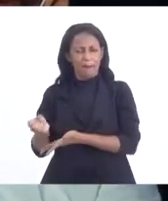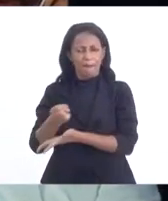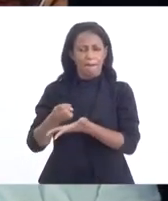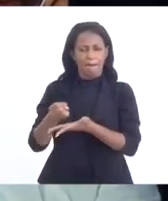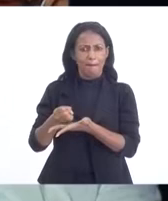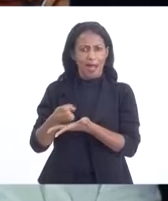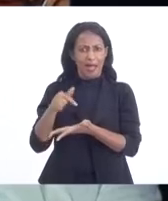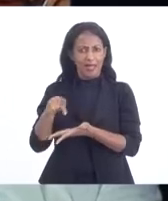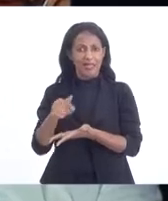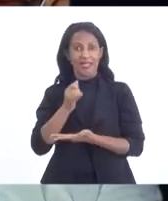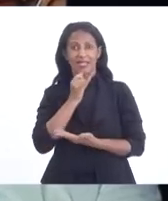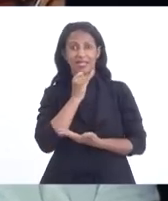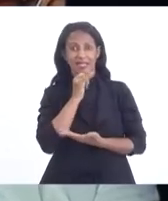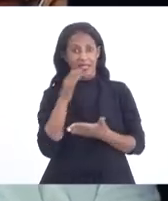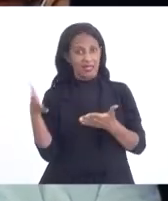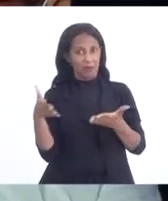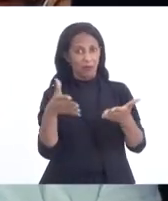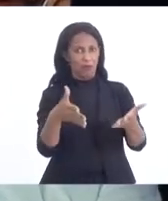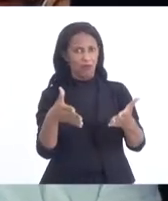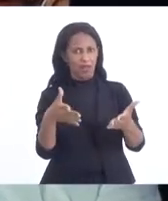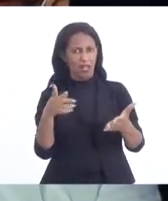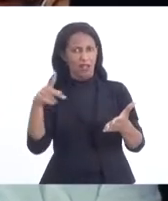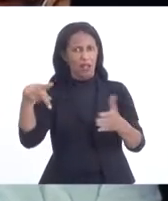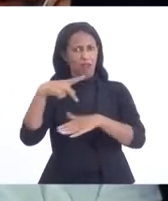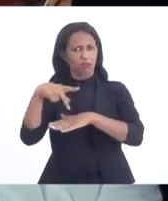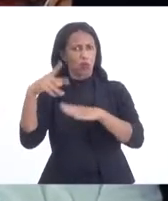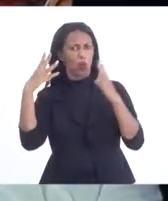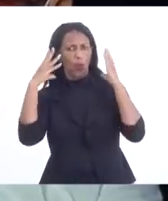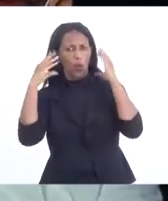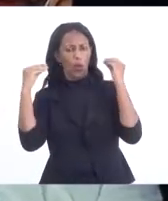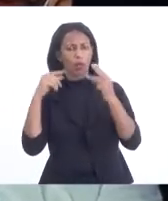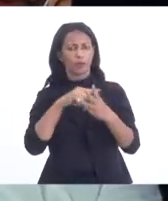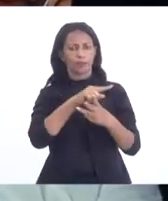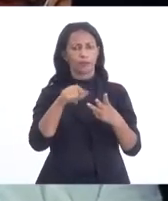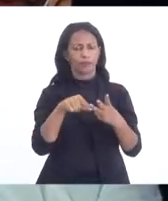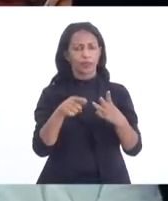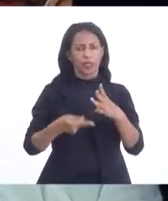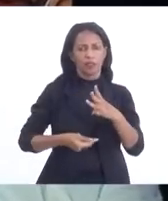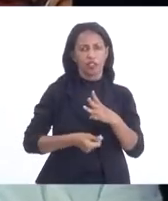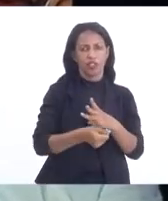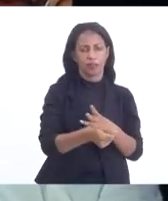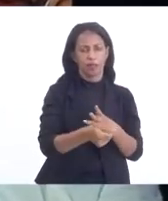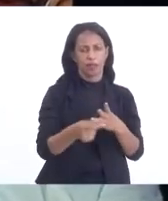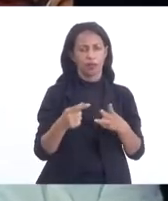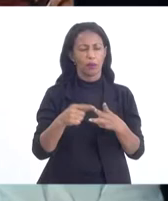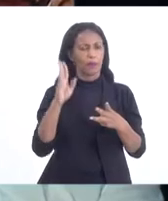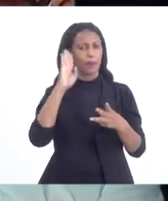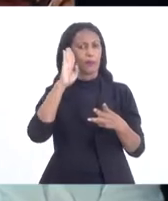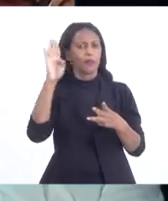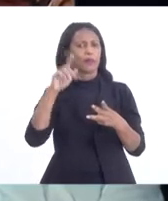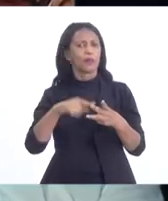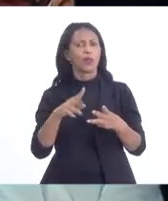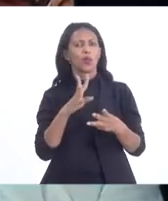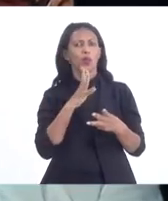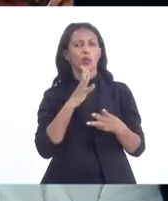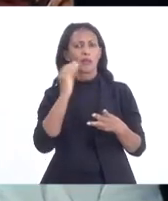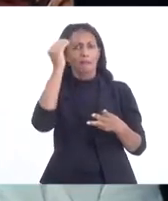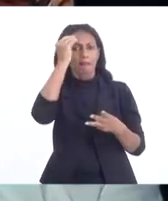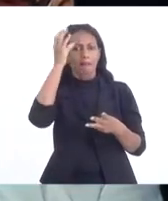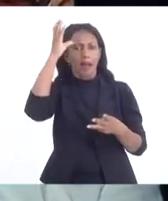nós e esse exemplo que eu te coloquei da Holanda, eu diria que são três: investimento, prioridade e